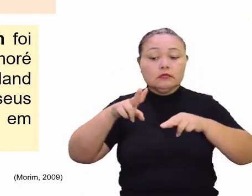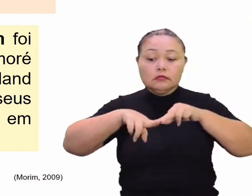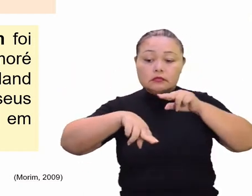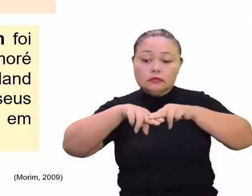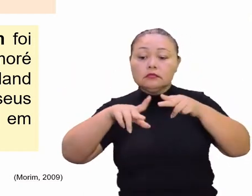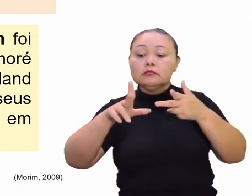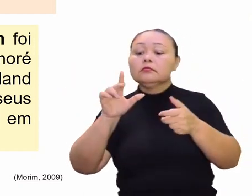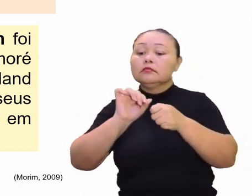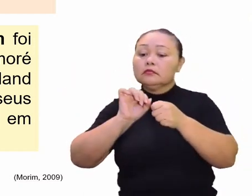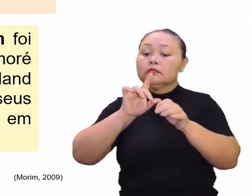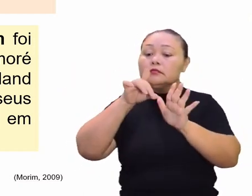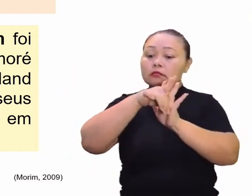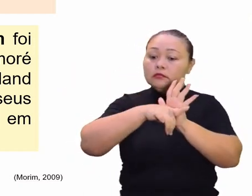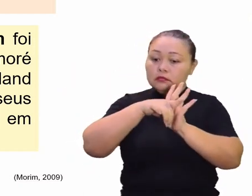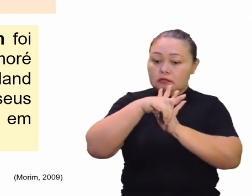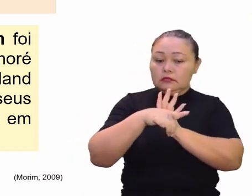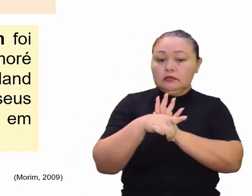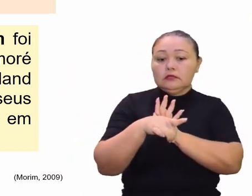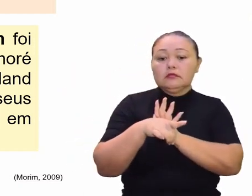essa ferrovia.